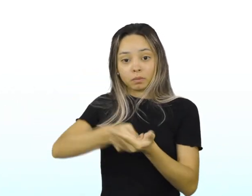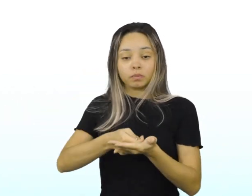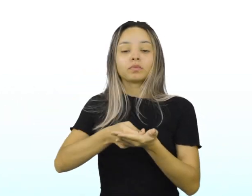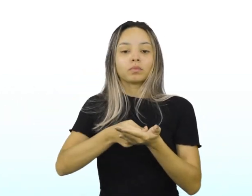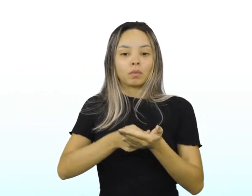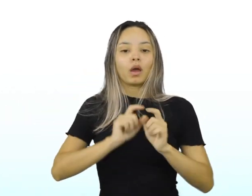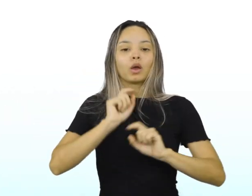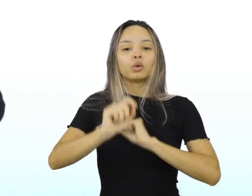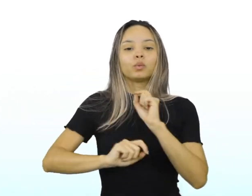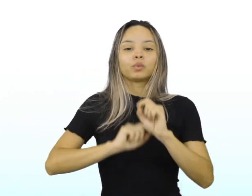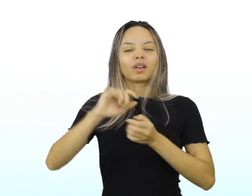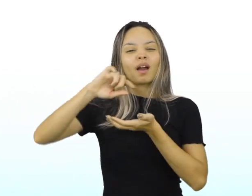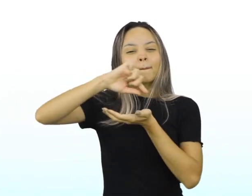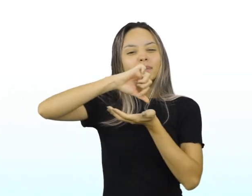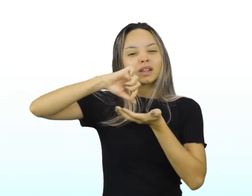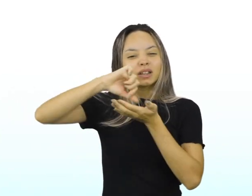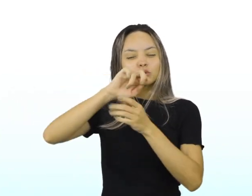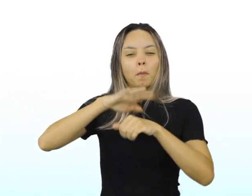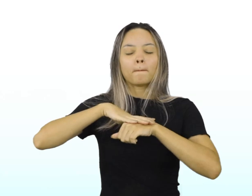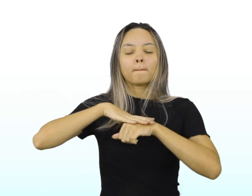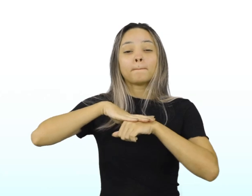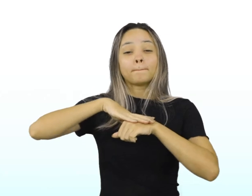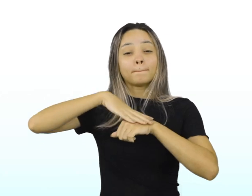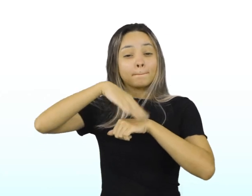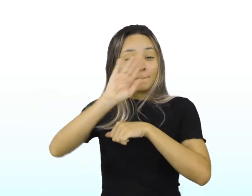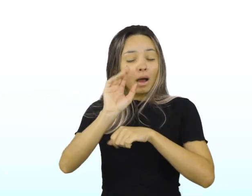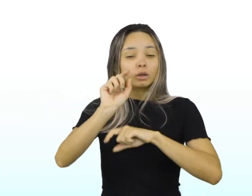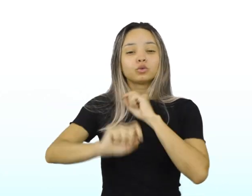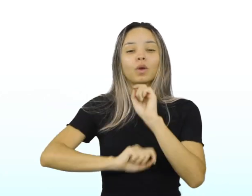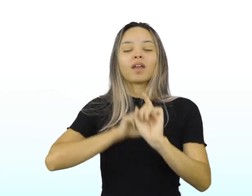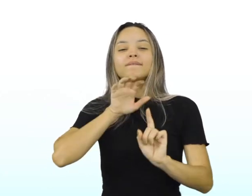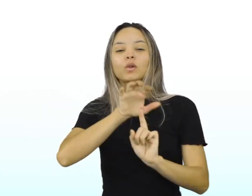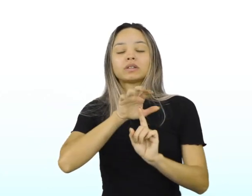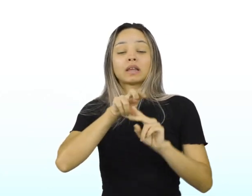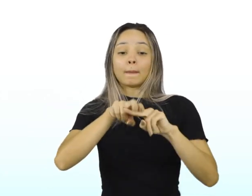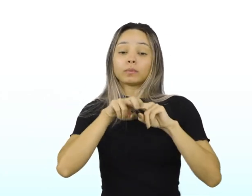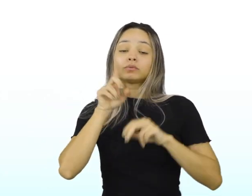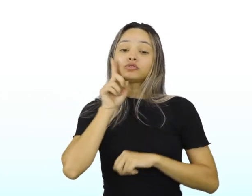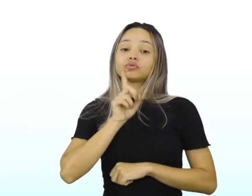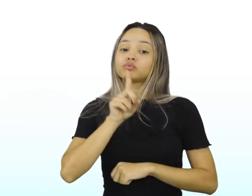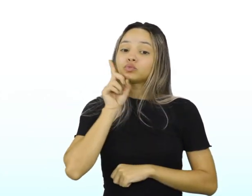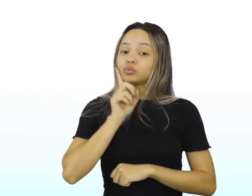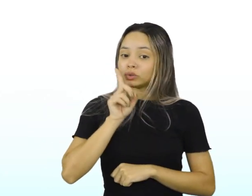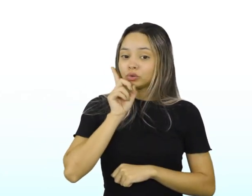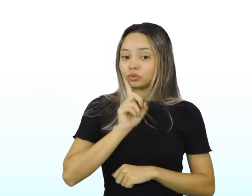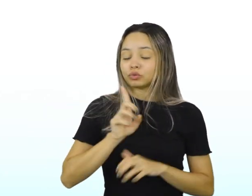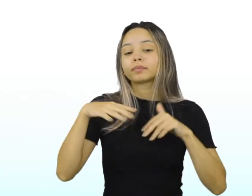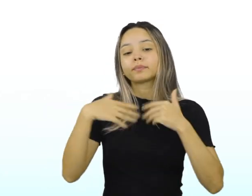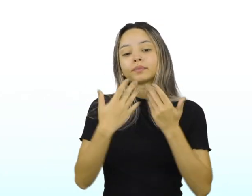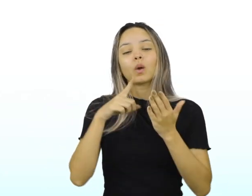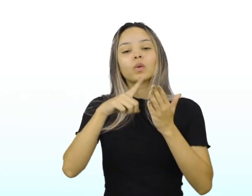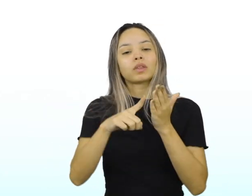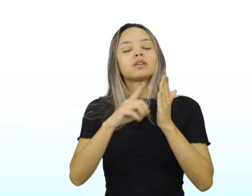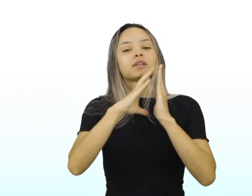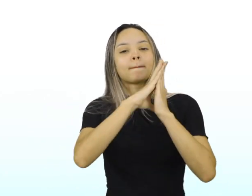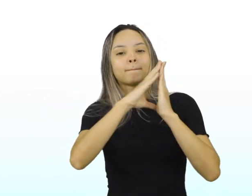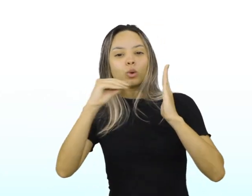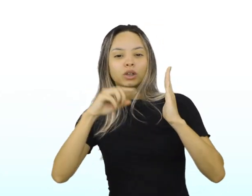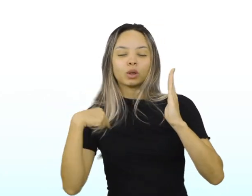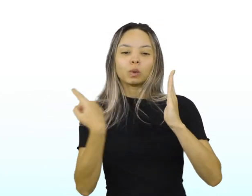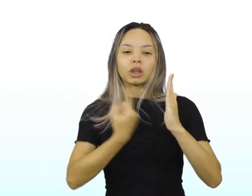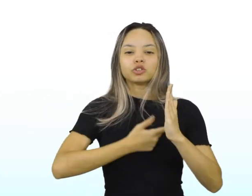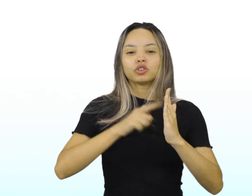ideologia capitalista, influenciado sobretudo pelos Estados Unidos. E aí, neste modelo aí, a gente tem